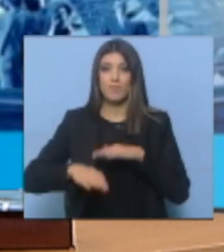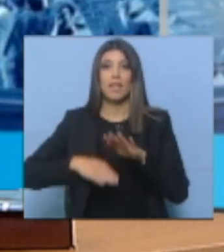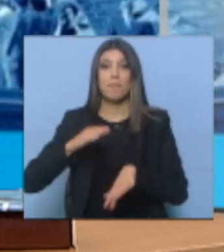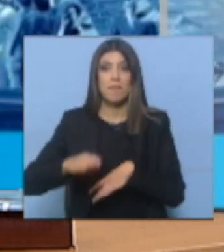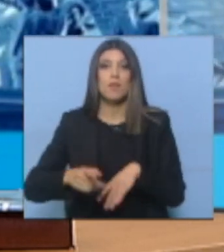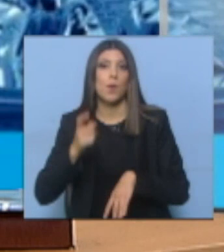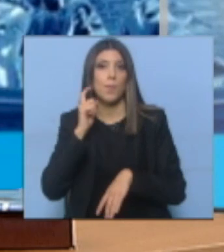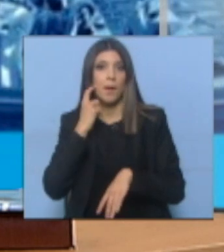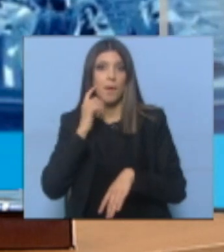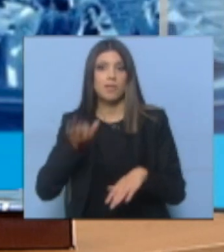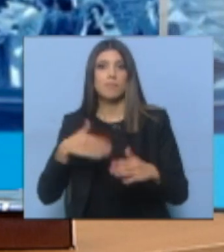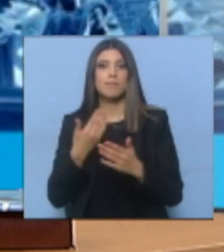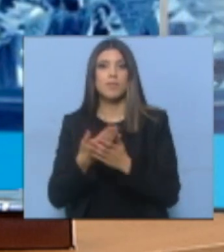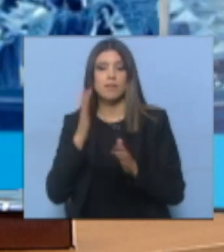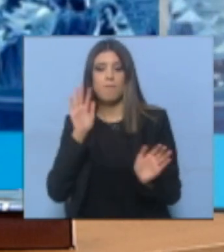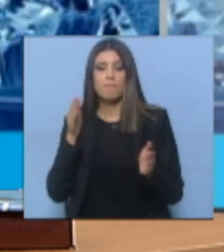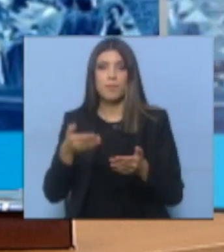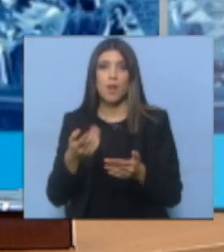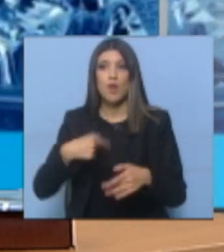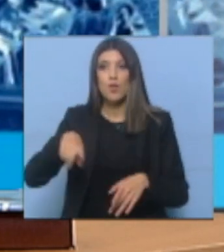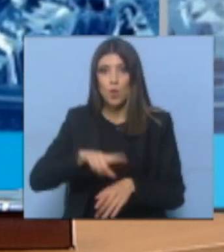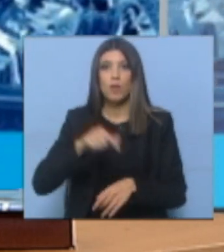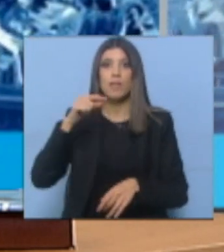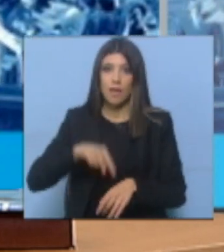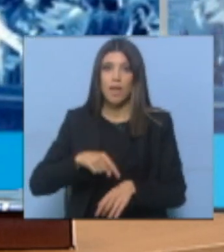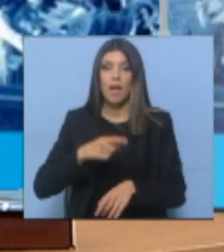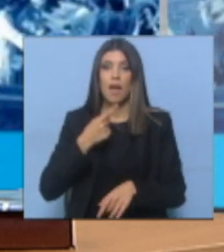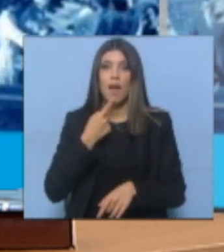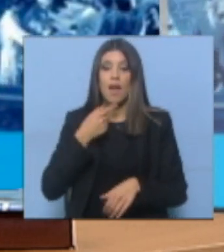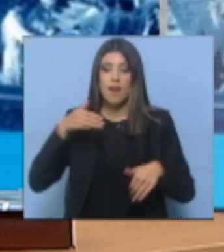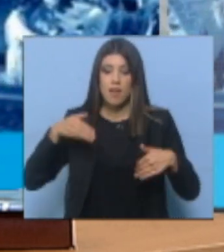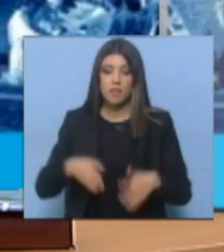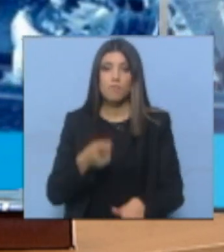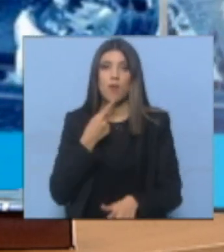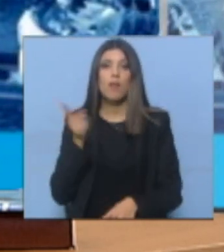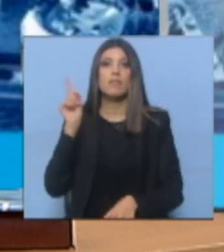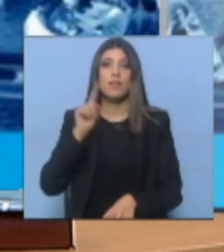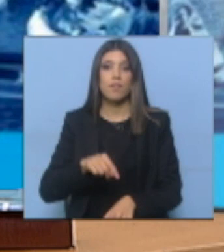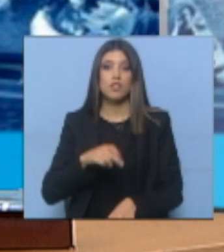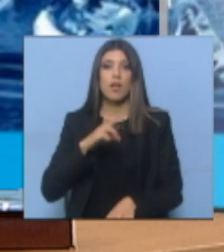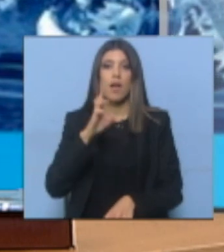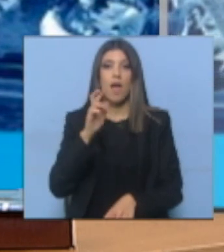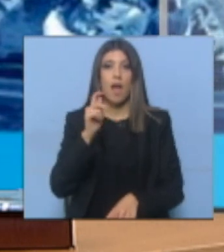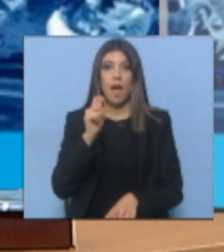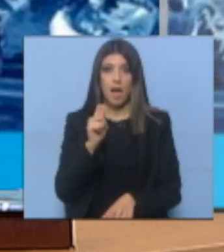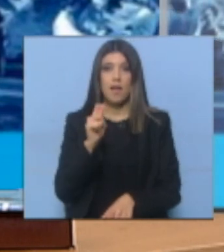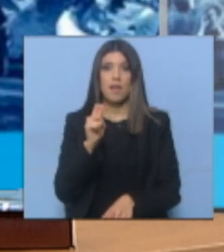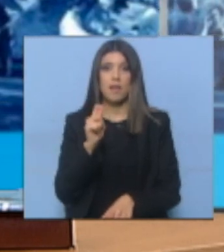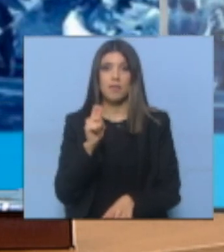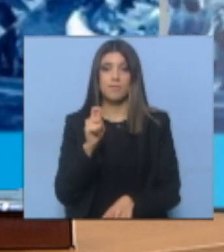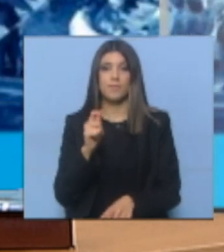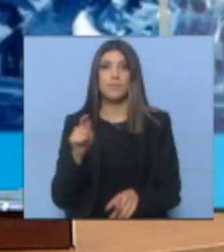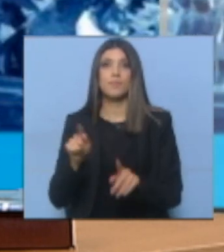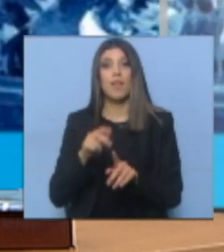uma proposta centrada neste Todos Aqui Renascemos. Este re é um prefixo que o Dom Manuel, no seu prefácio,